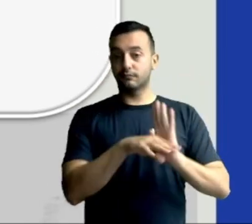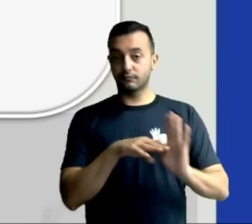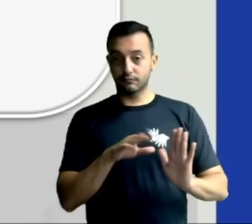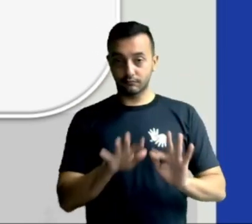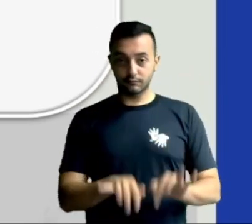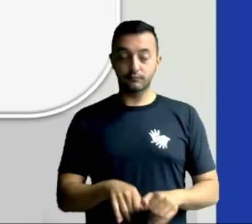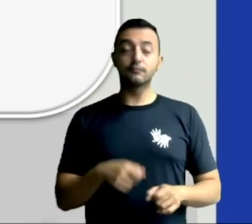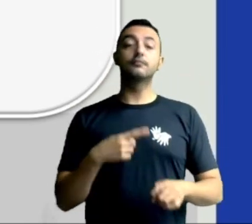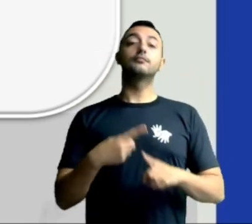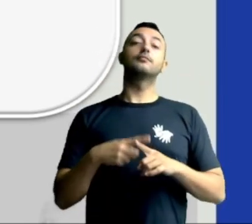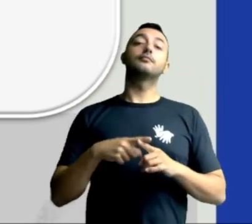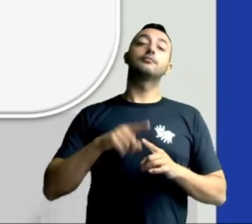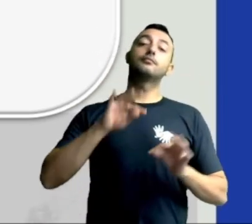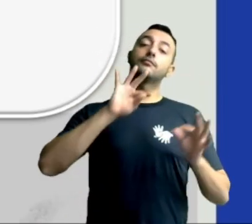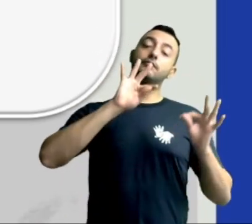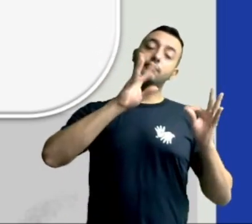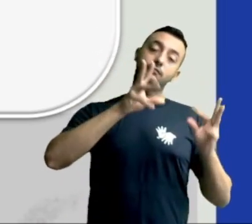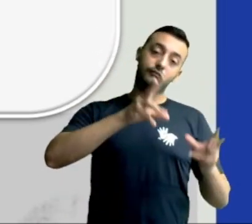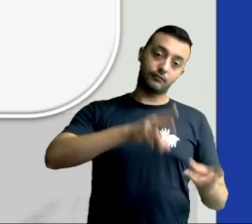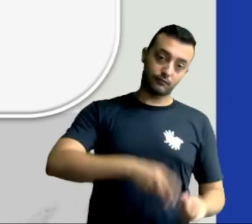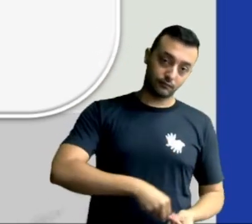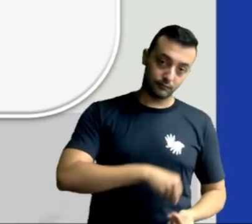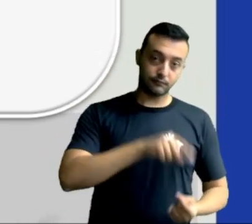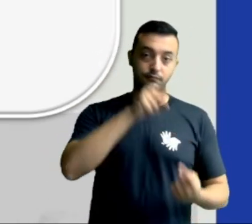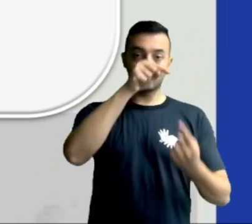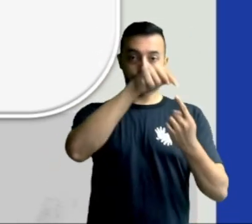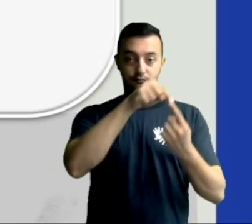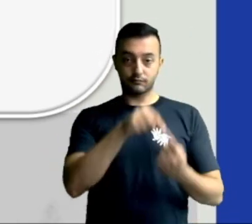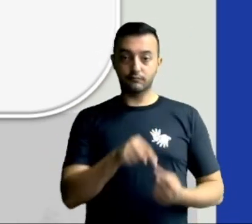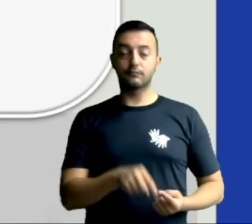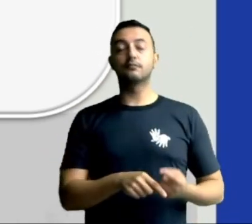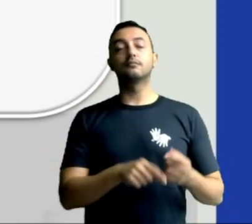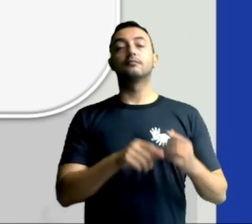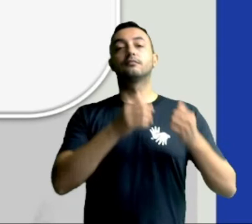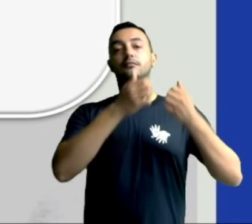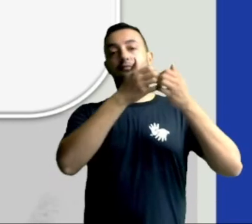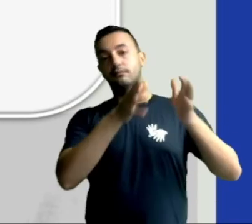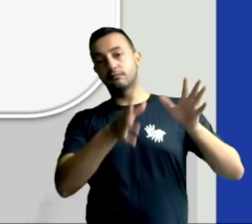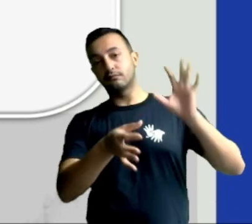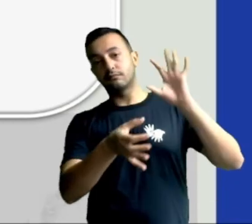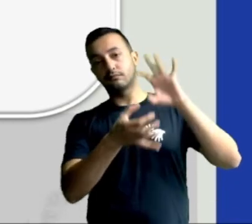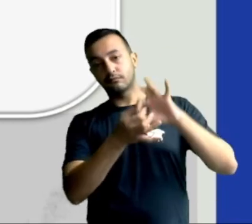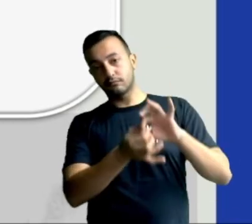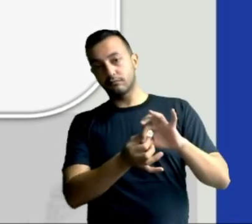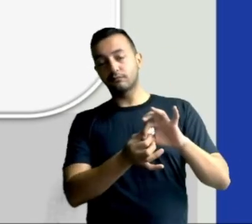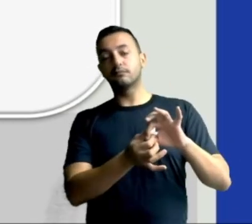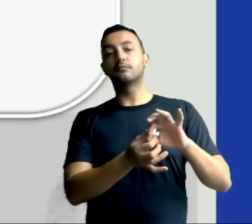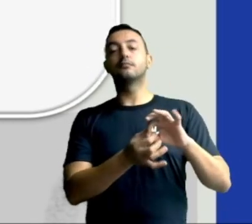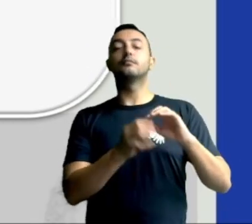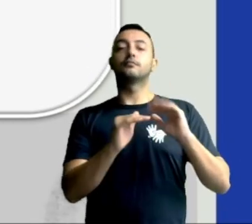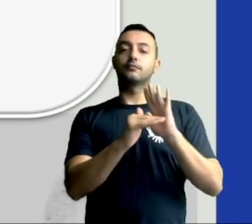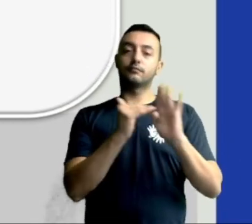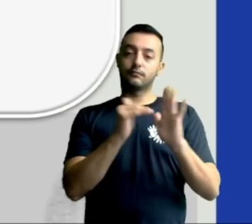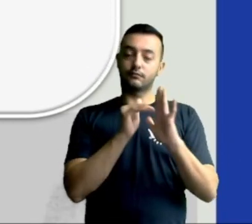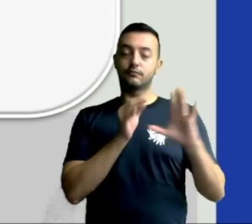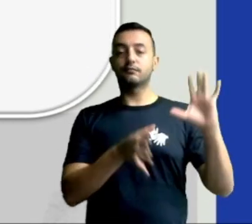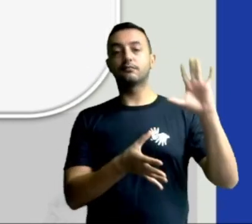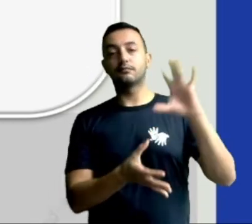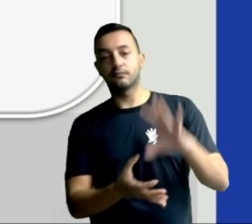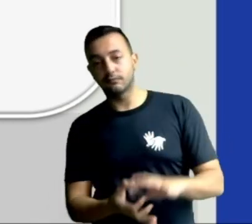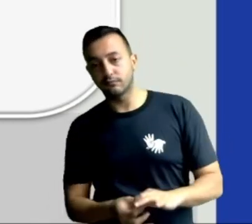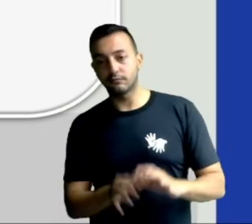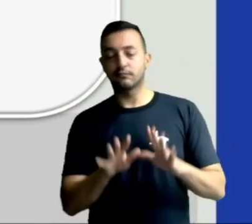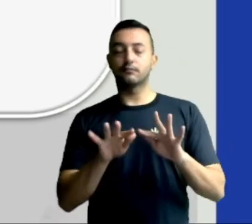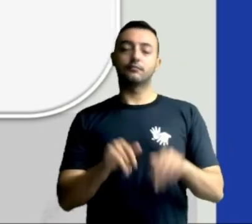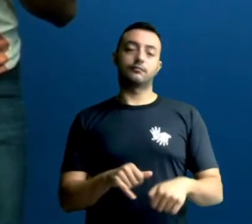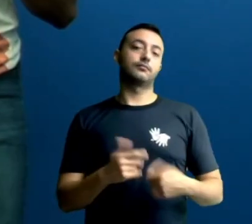porque ambos têm uma ligação. Então, o meu início ele está ligado ao meio e esse meio está ligado ao